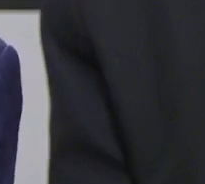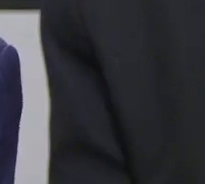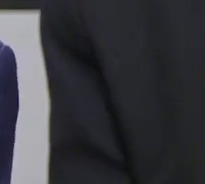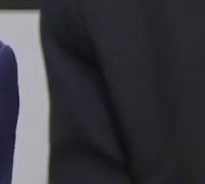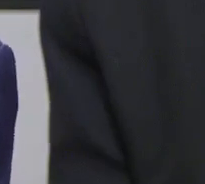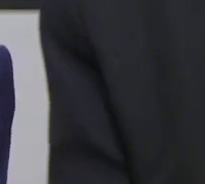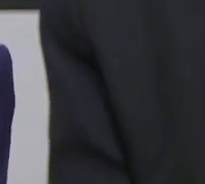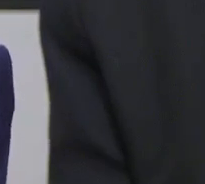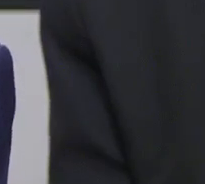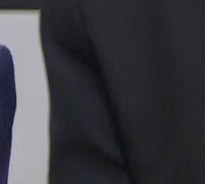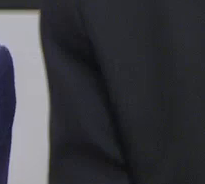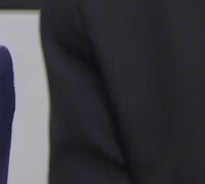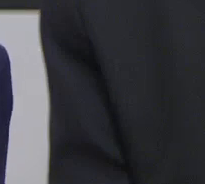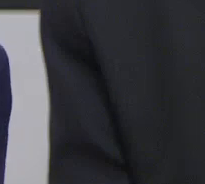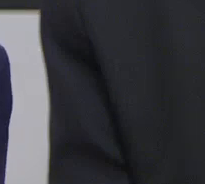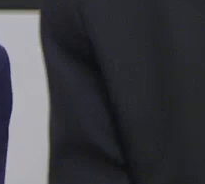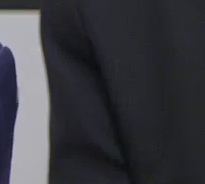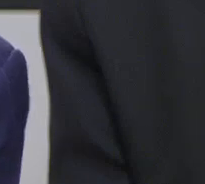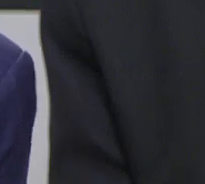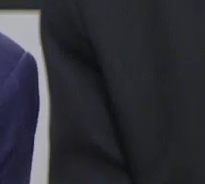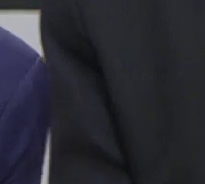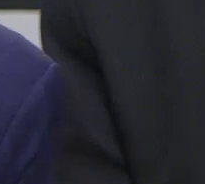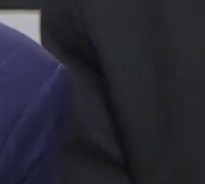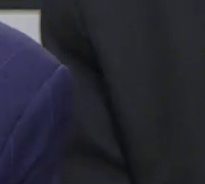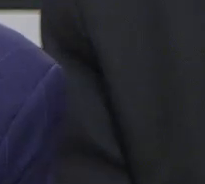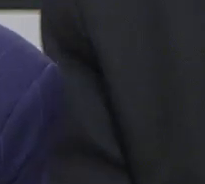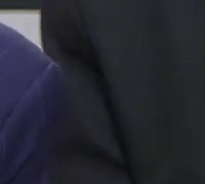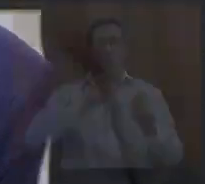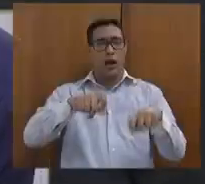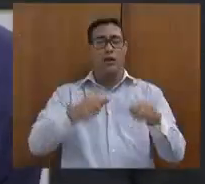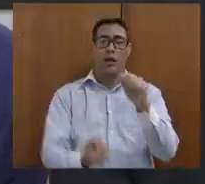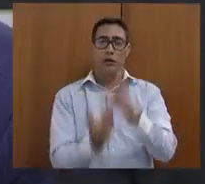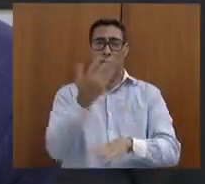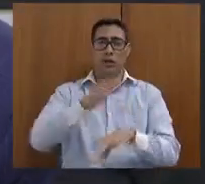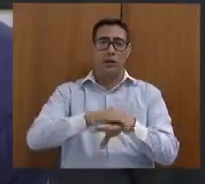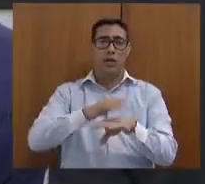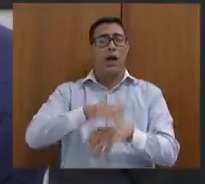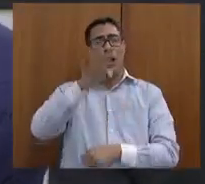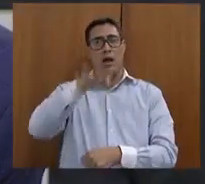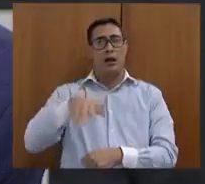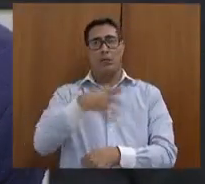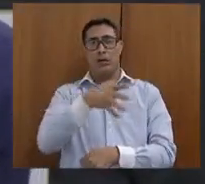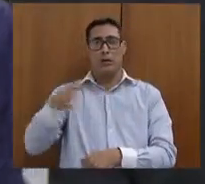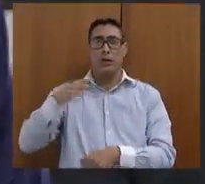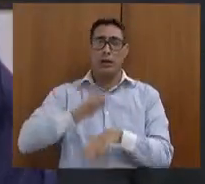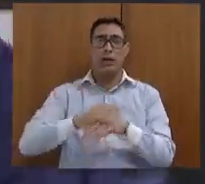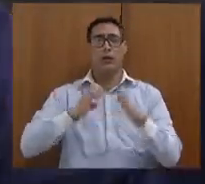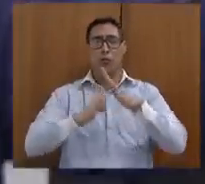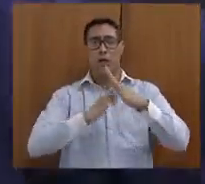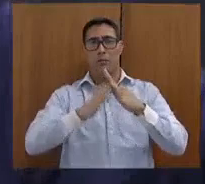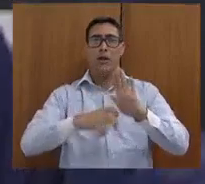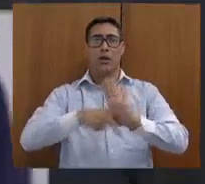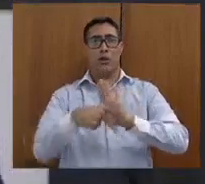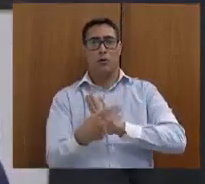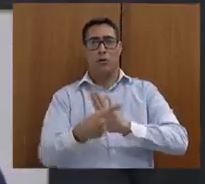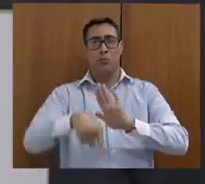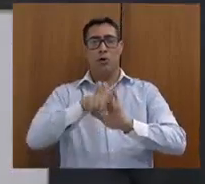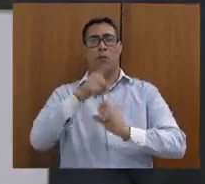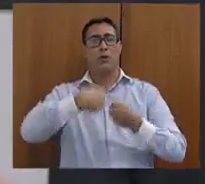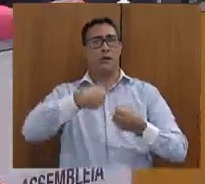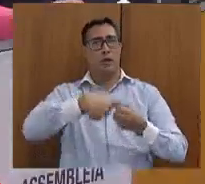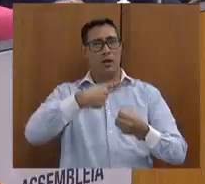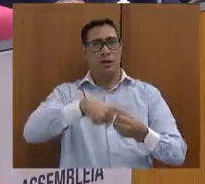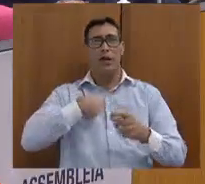os municípios tem condição de fazer essas planilhas ou até uma empresa da cidade eu vontade sei lá